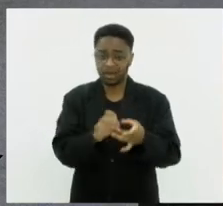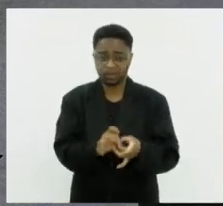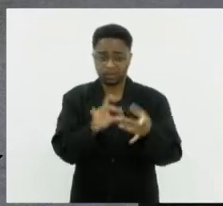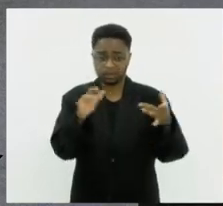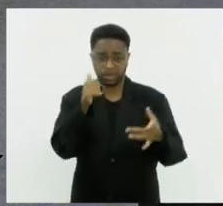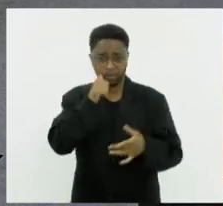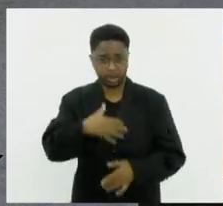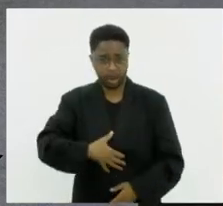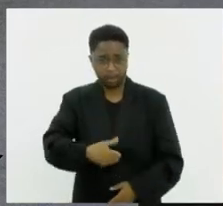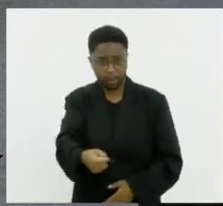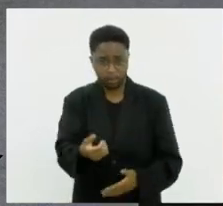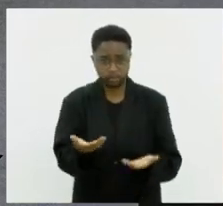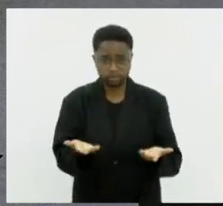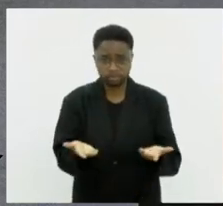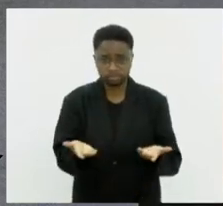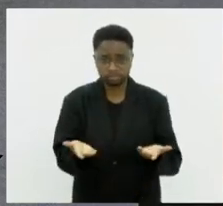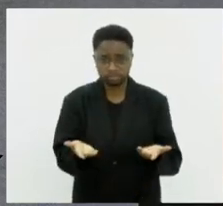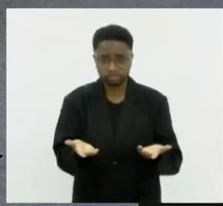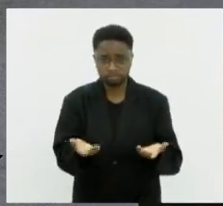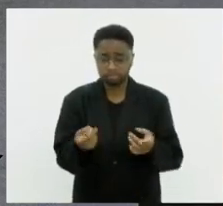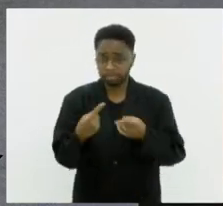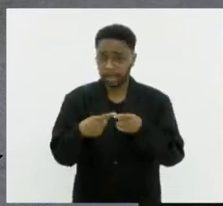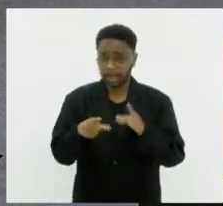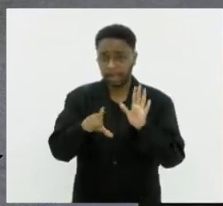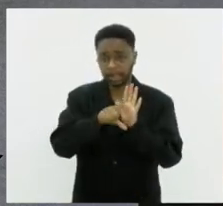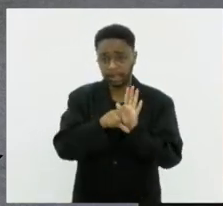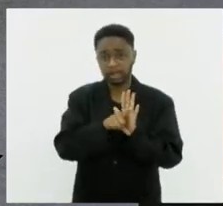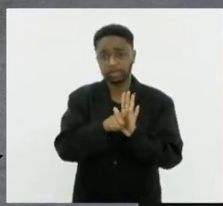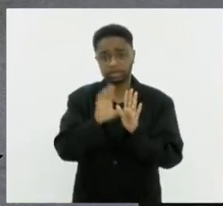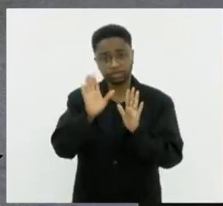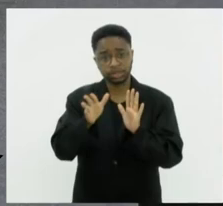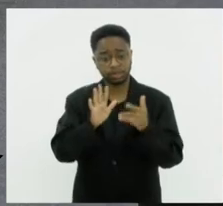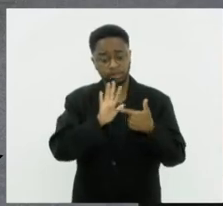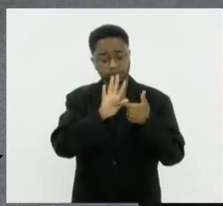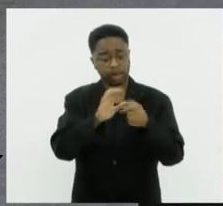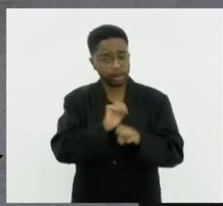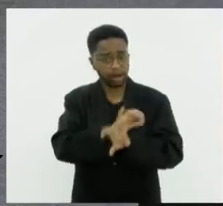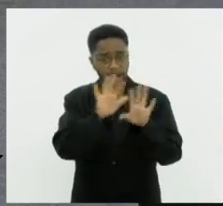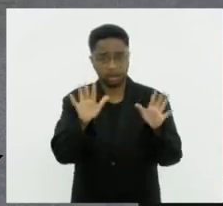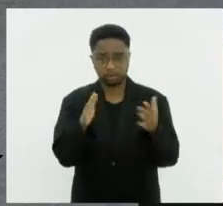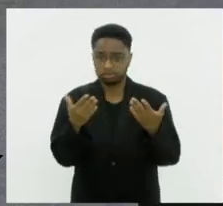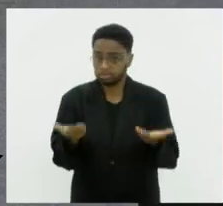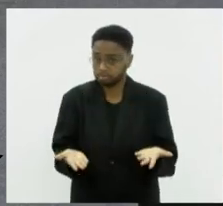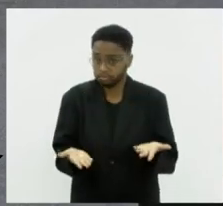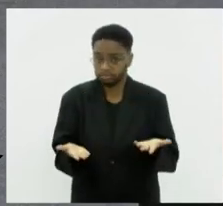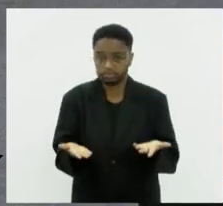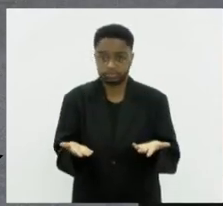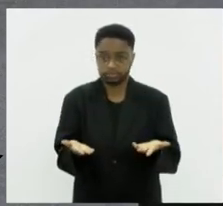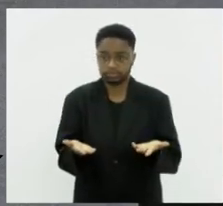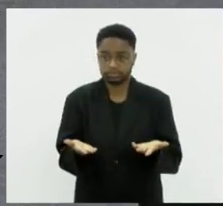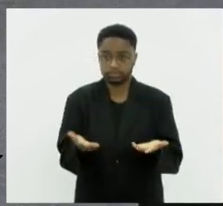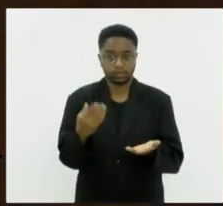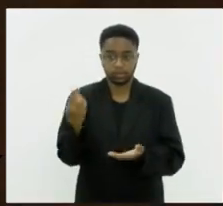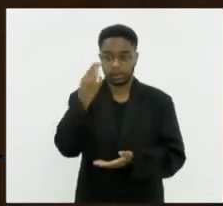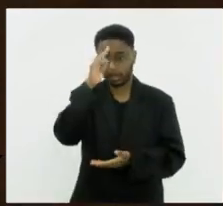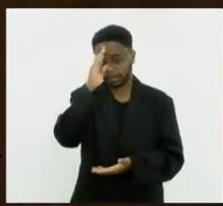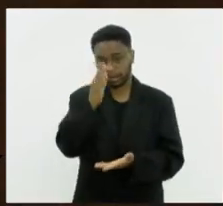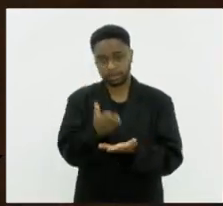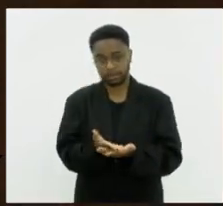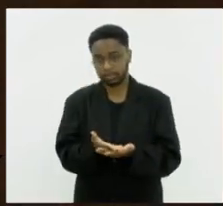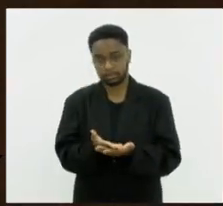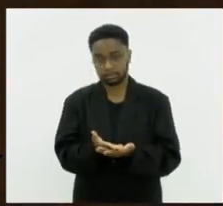estupro a praticar algo que a lei faculta claramente. Então, é